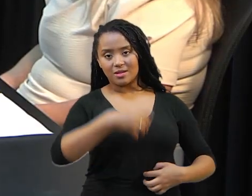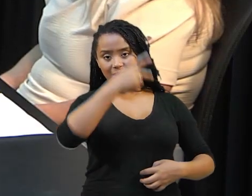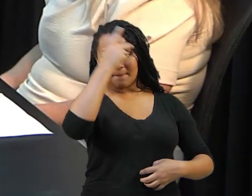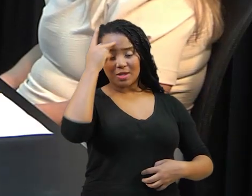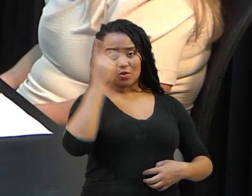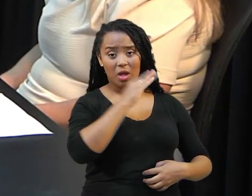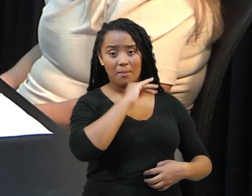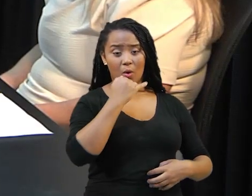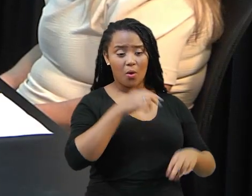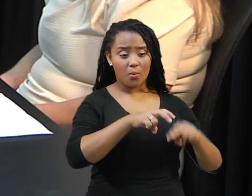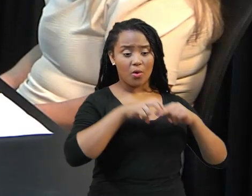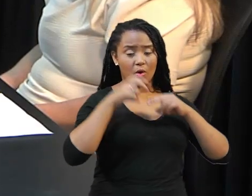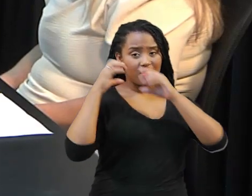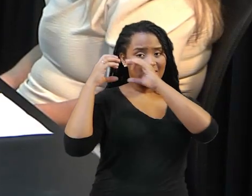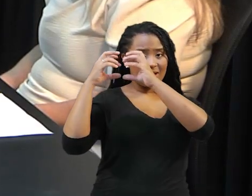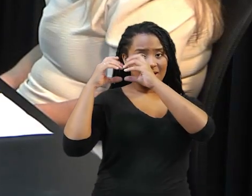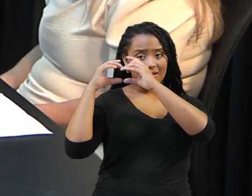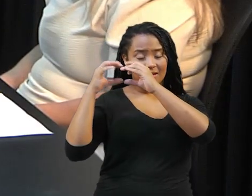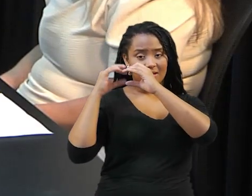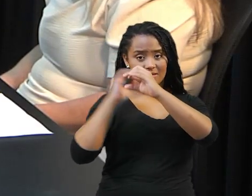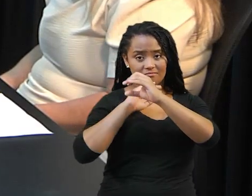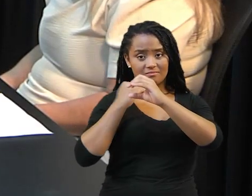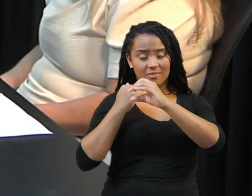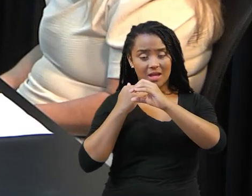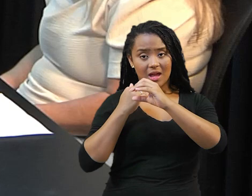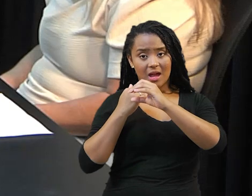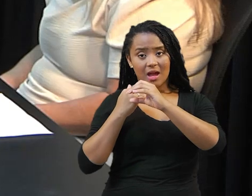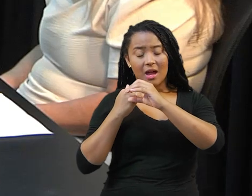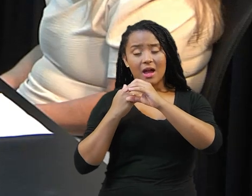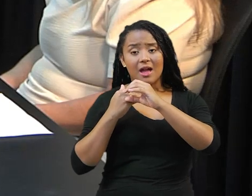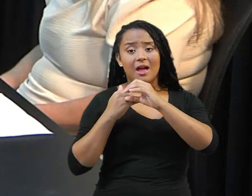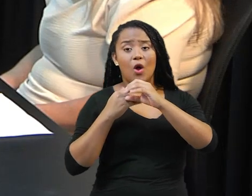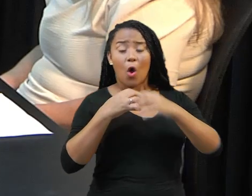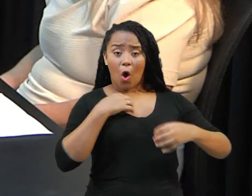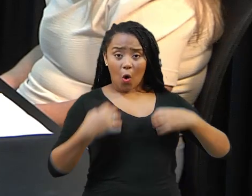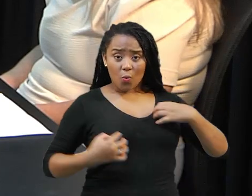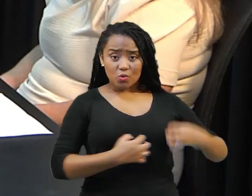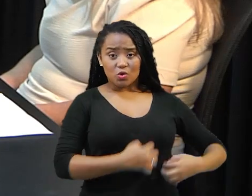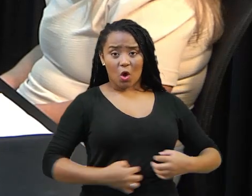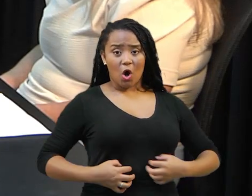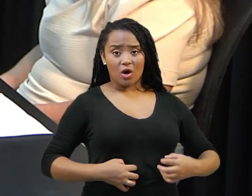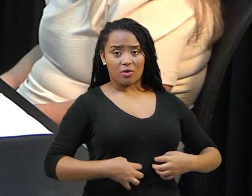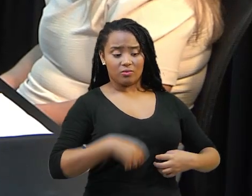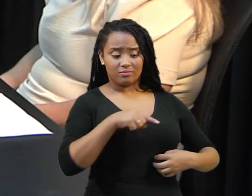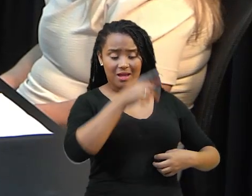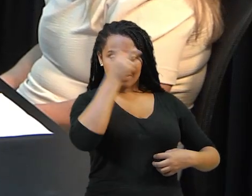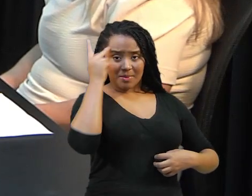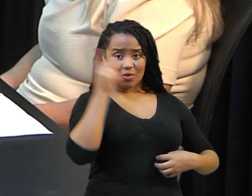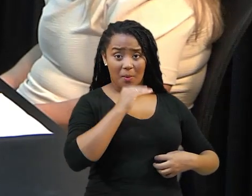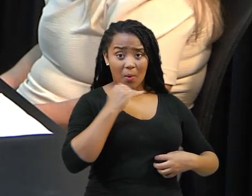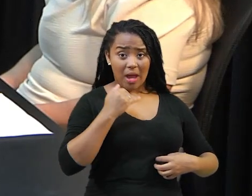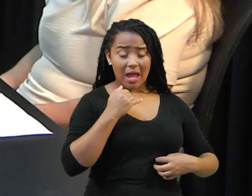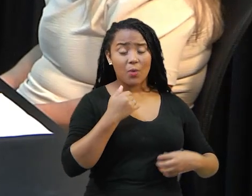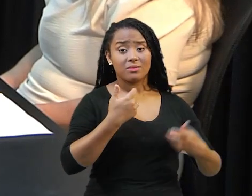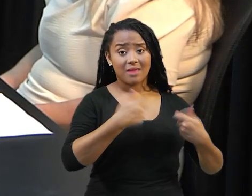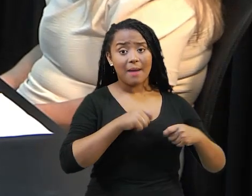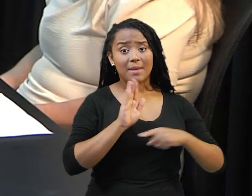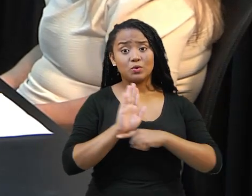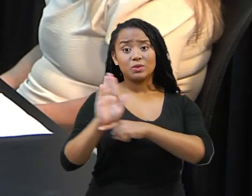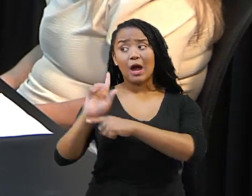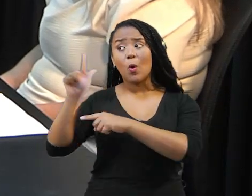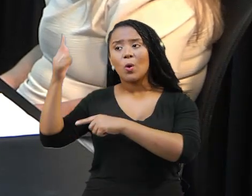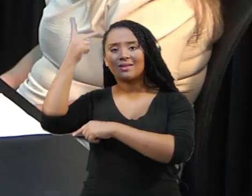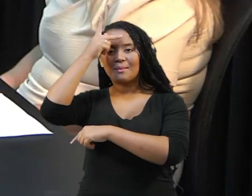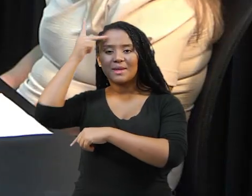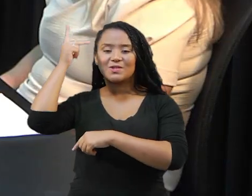Então, tudo isso é um momento difícil, mas a gente sempre tenta ajudar outras pessoas,